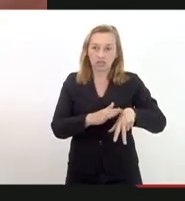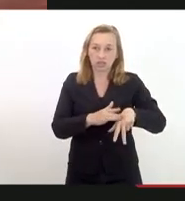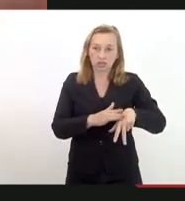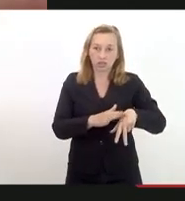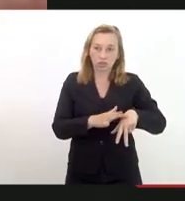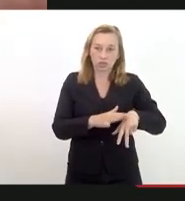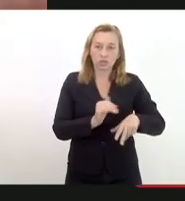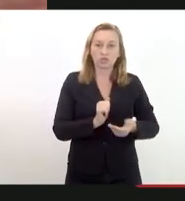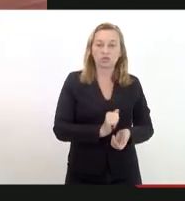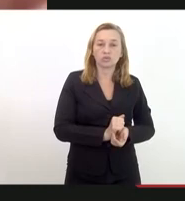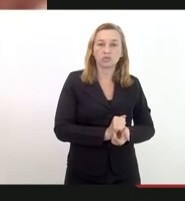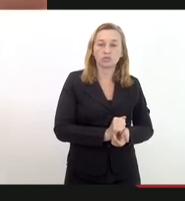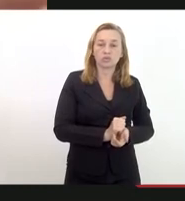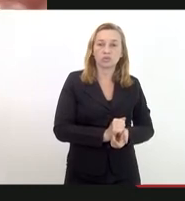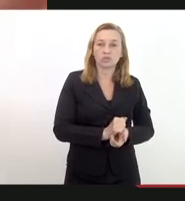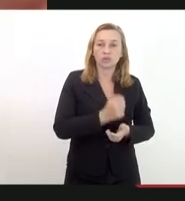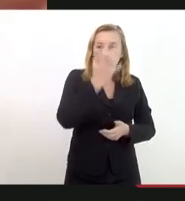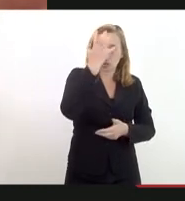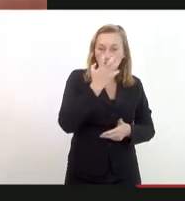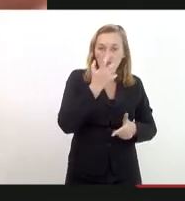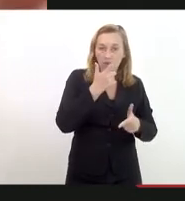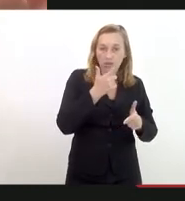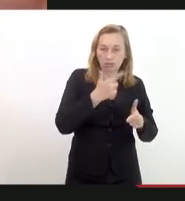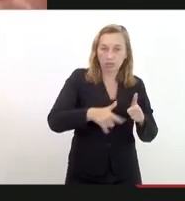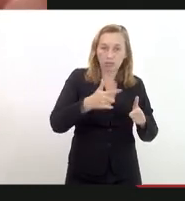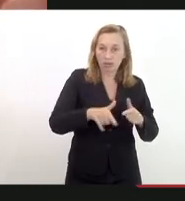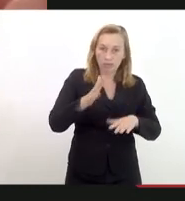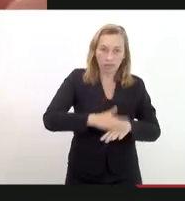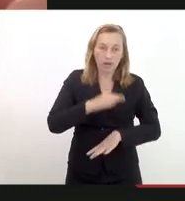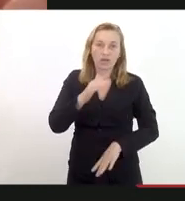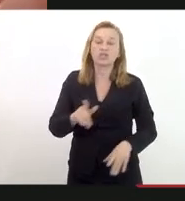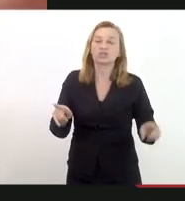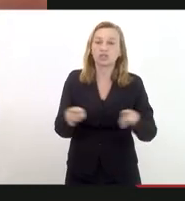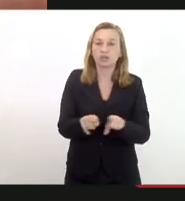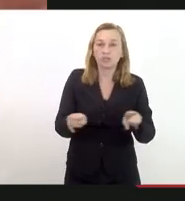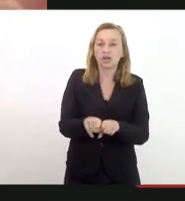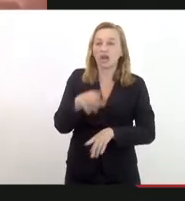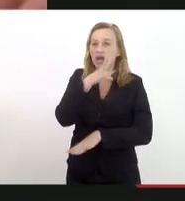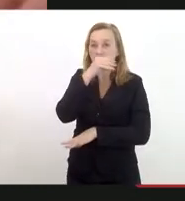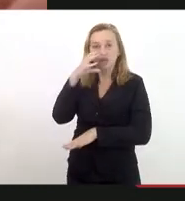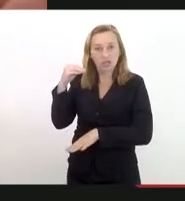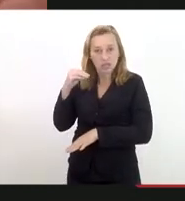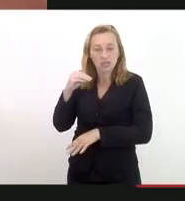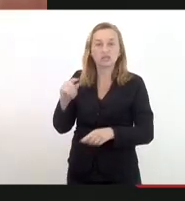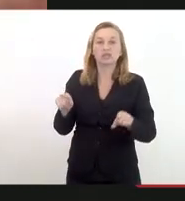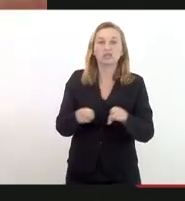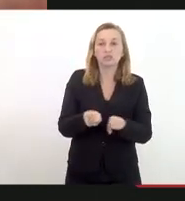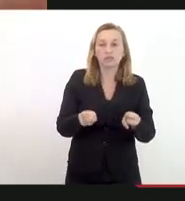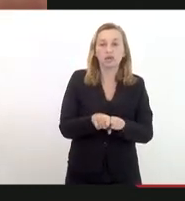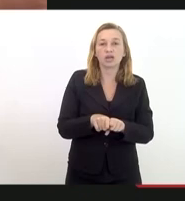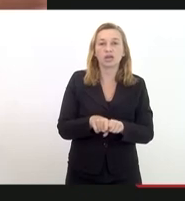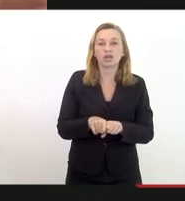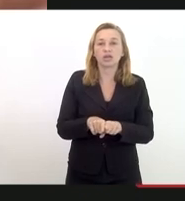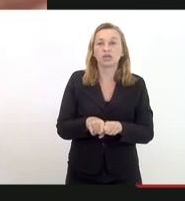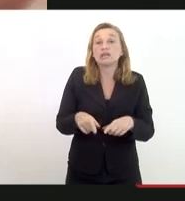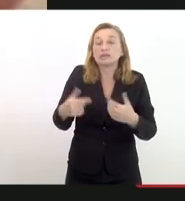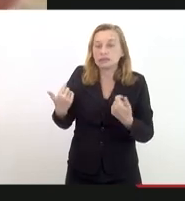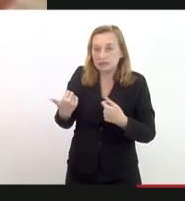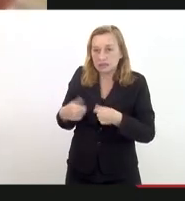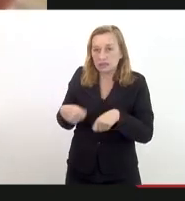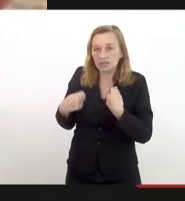com maior complexidade, quanto com os pacientes adolescentes e para os pacientes que têm